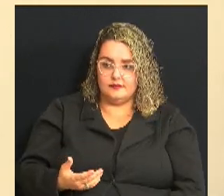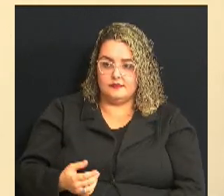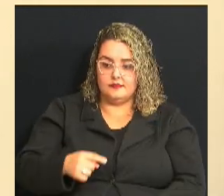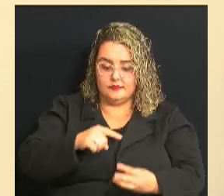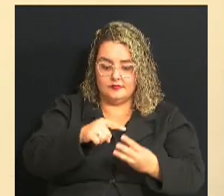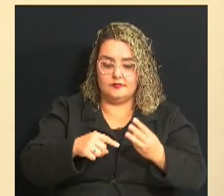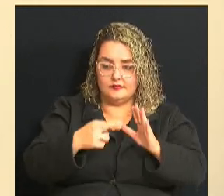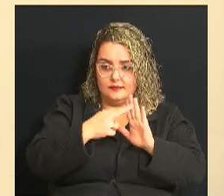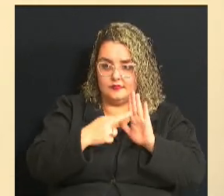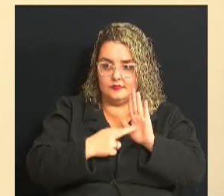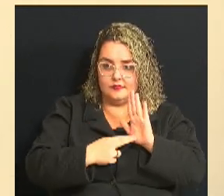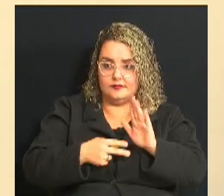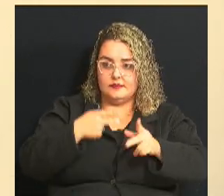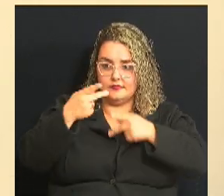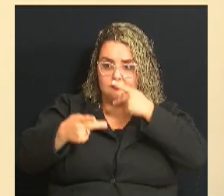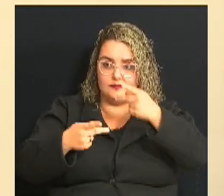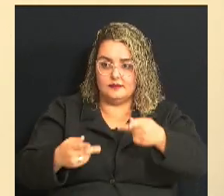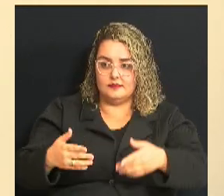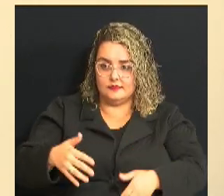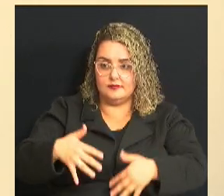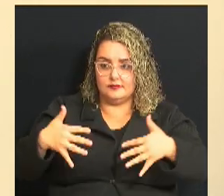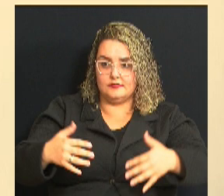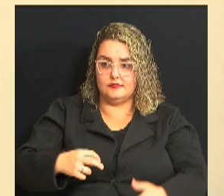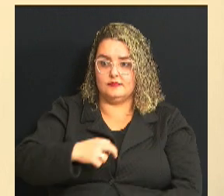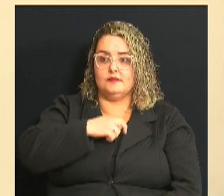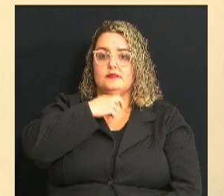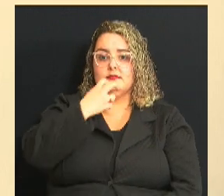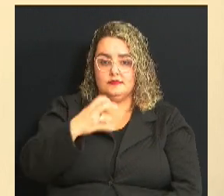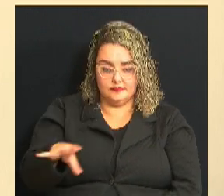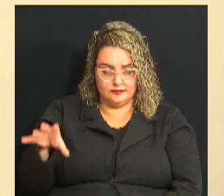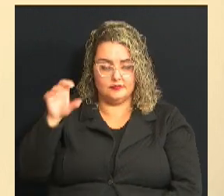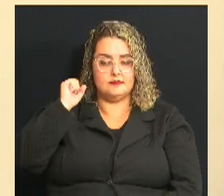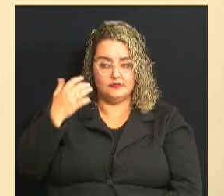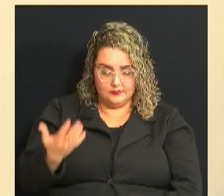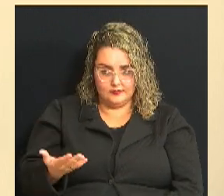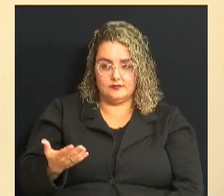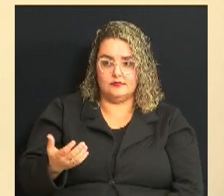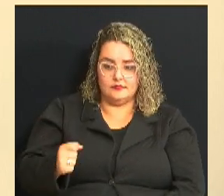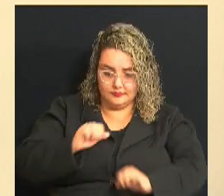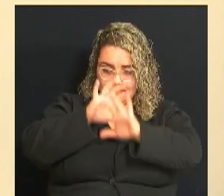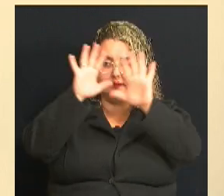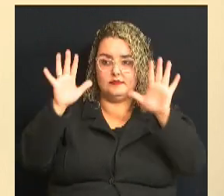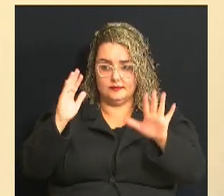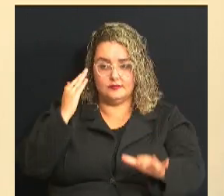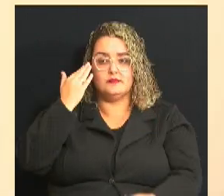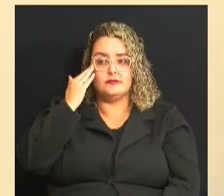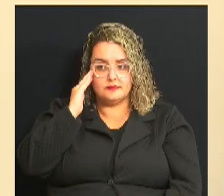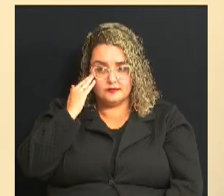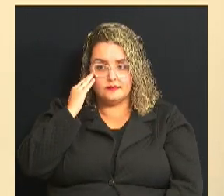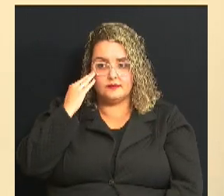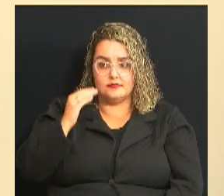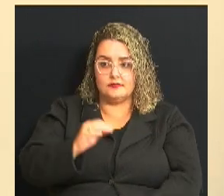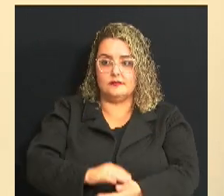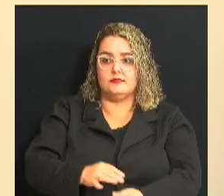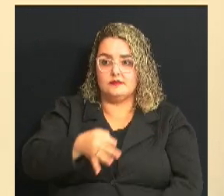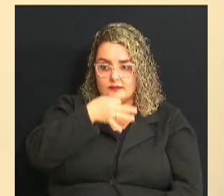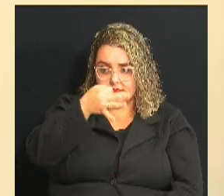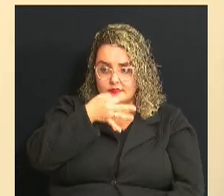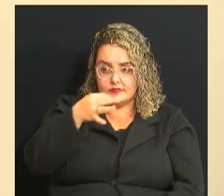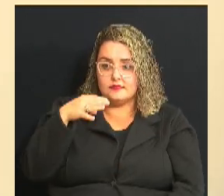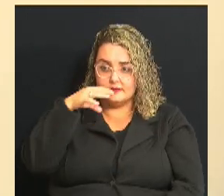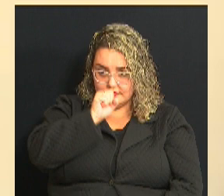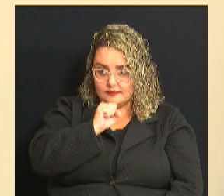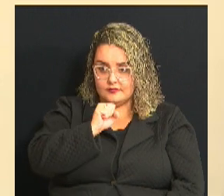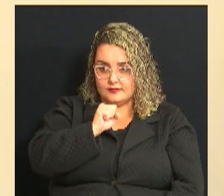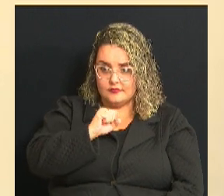para falar em público, né? Falar alto para ser ouvido, falar claro para ser entendido e falar rápido para